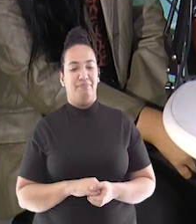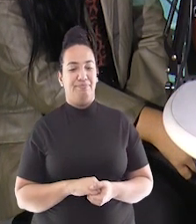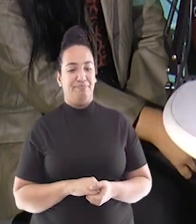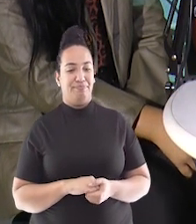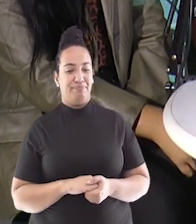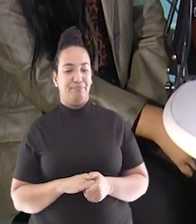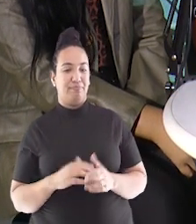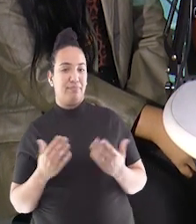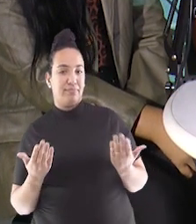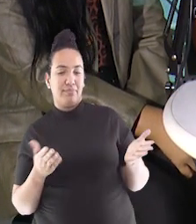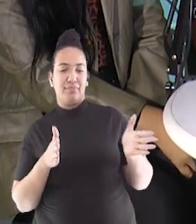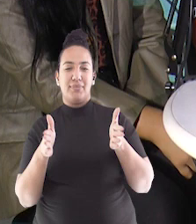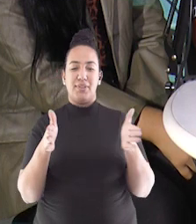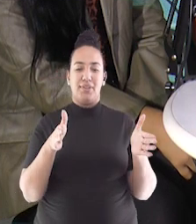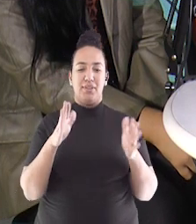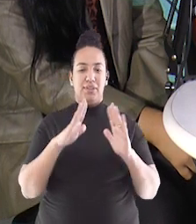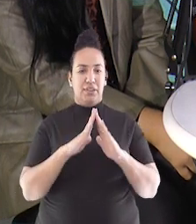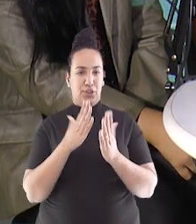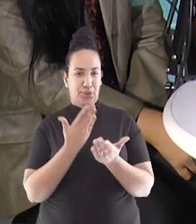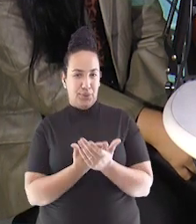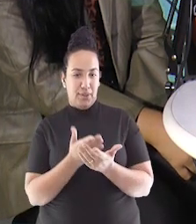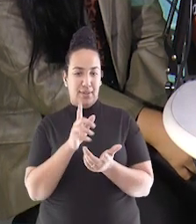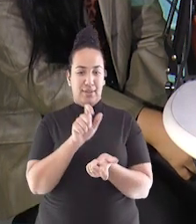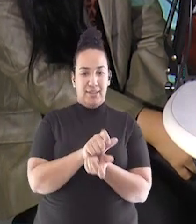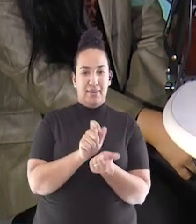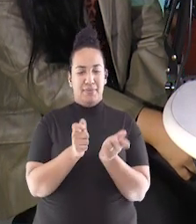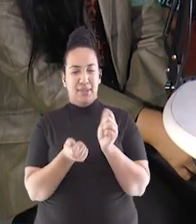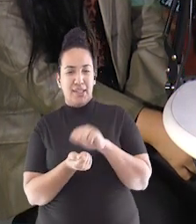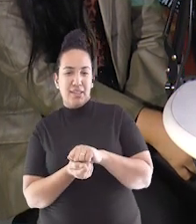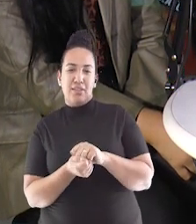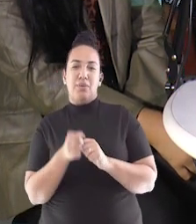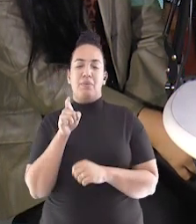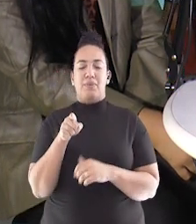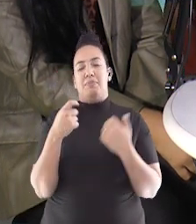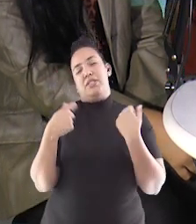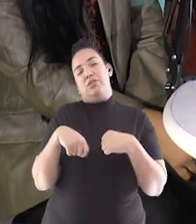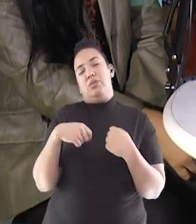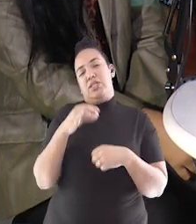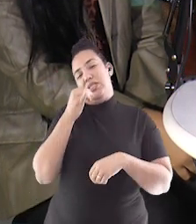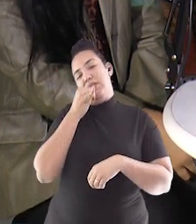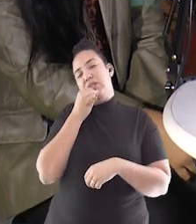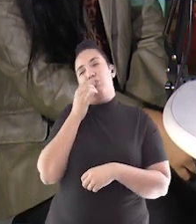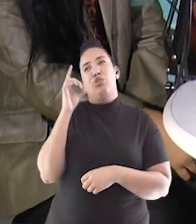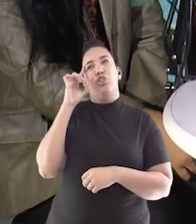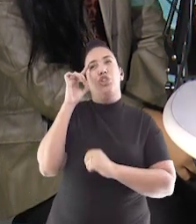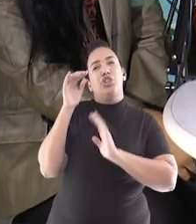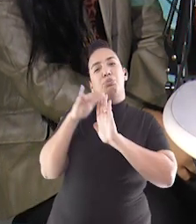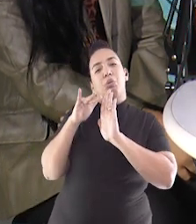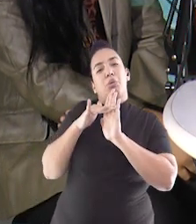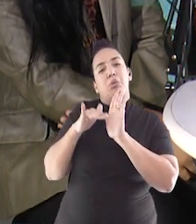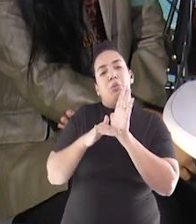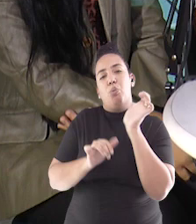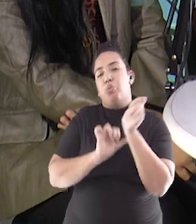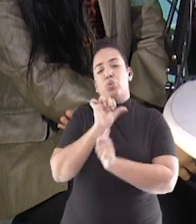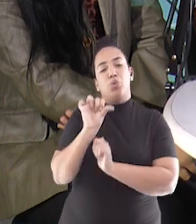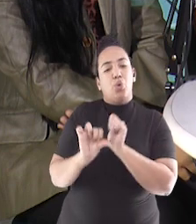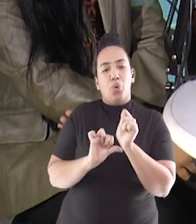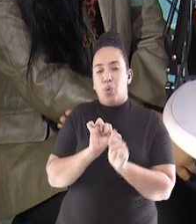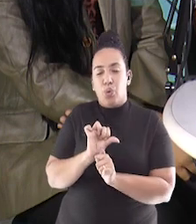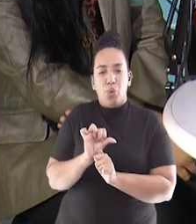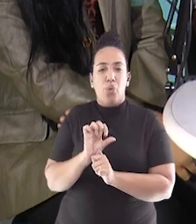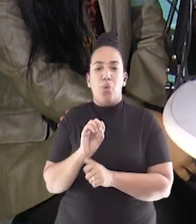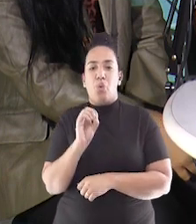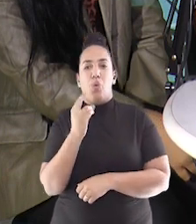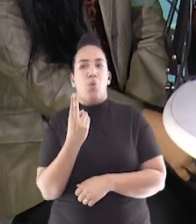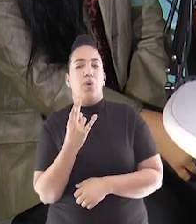Mas assim, né, nesse período de adaptação de vocês na escola, vocês tiveram que mudar alguma coisa na rotina de vocês? Vocês têm seguido uma rotina de estudo?